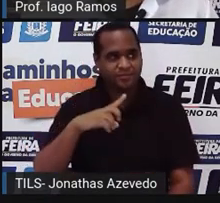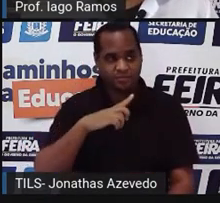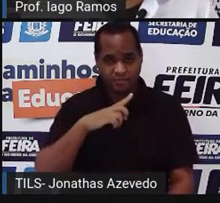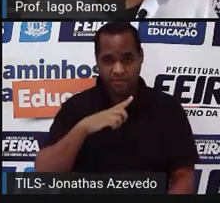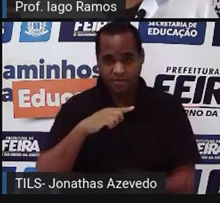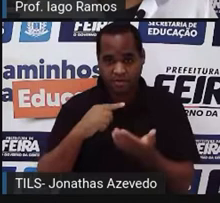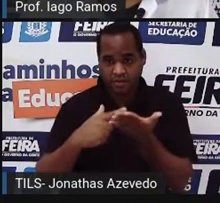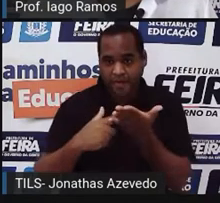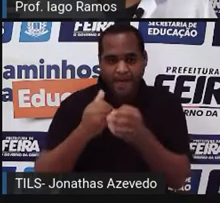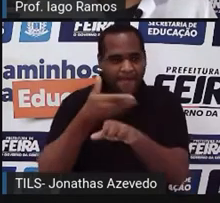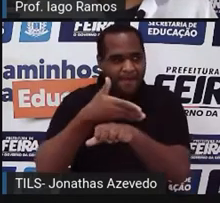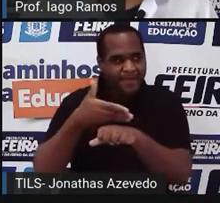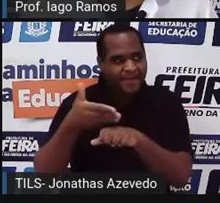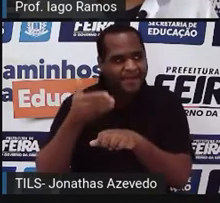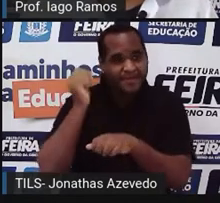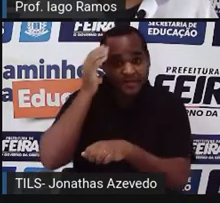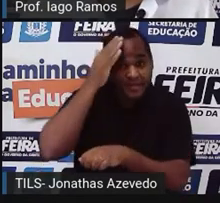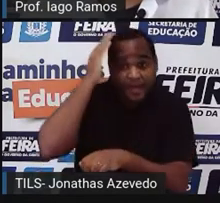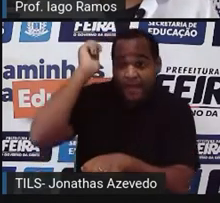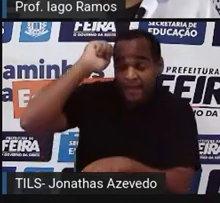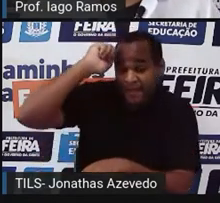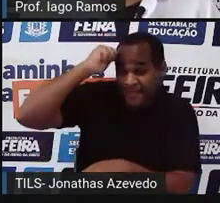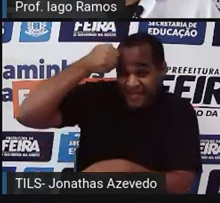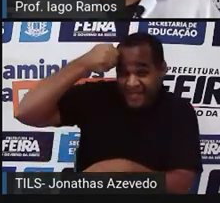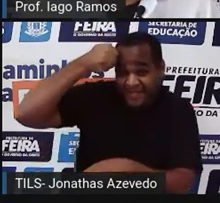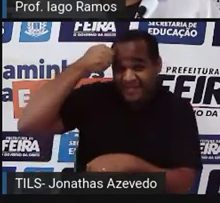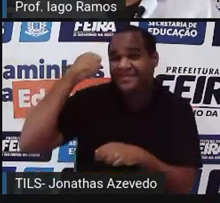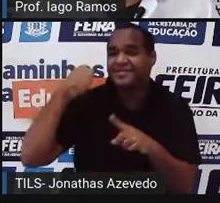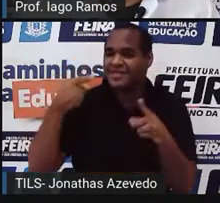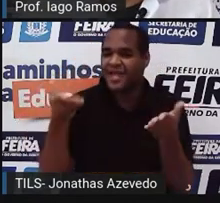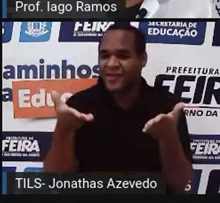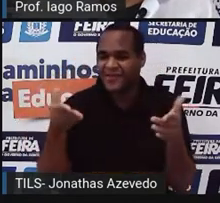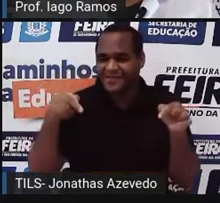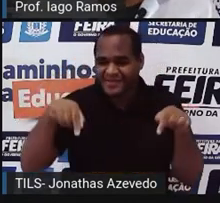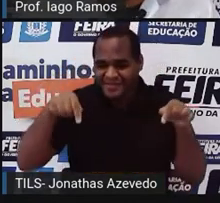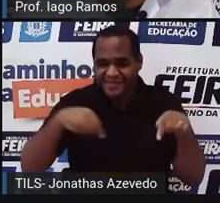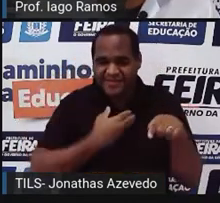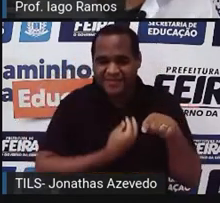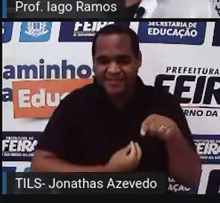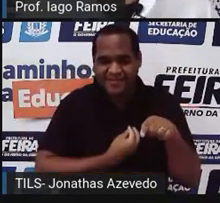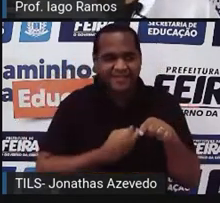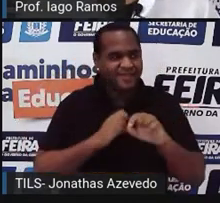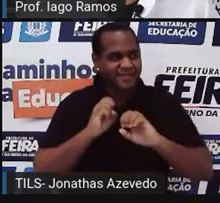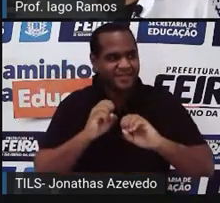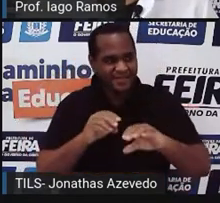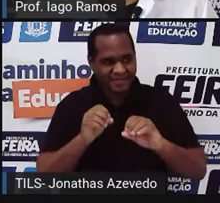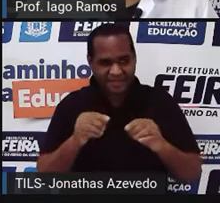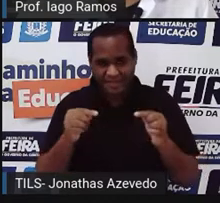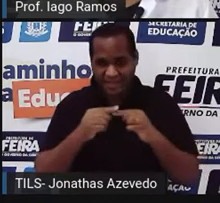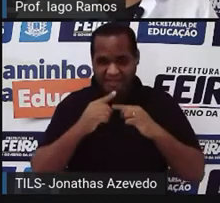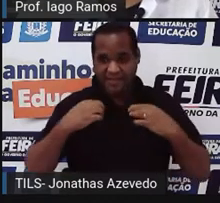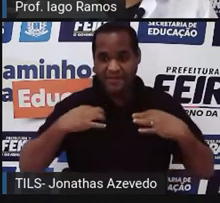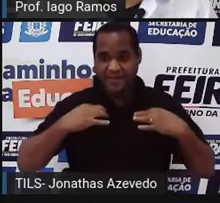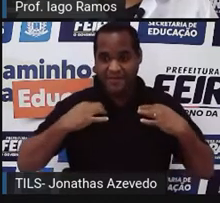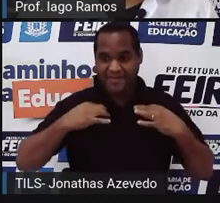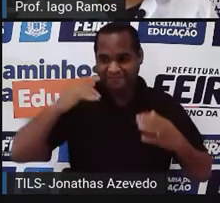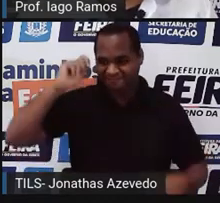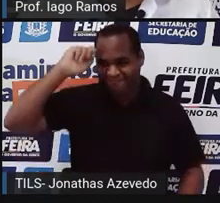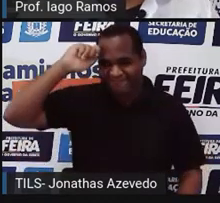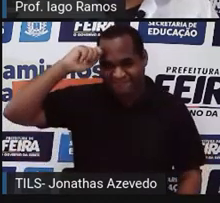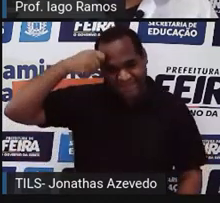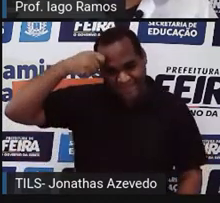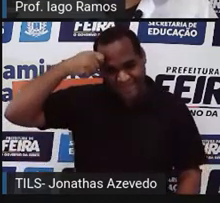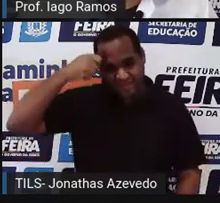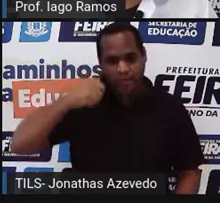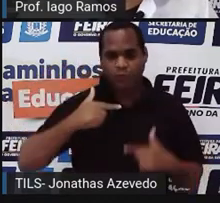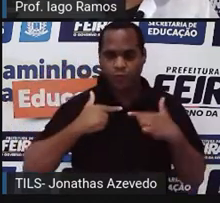Tenho pele branca, o meu cabelo ele é preto. Nesse momento aqui, dessa aula, eu visto uma camisa preta,